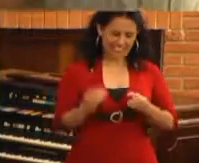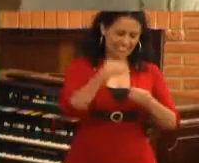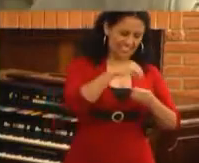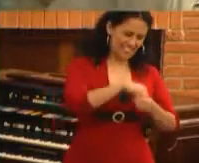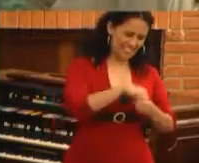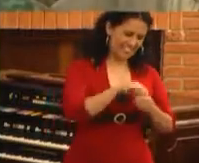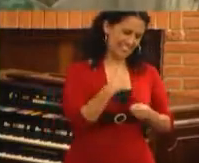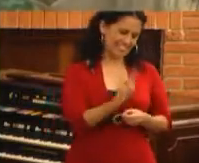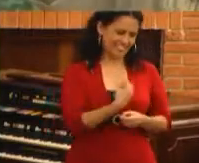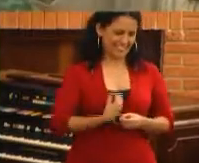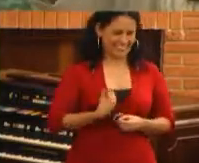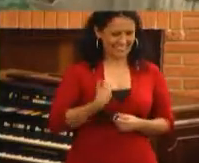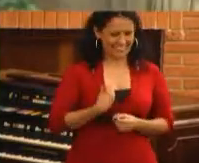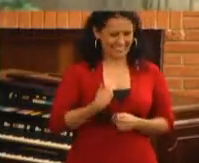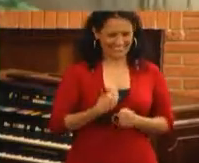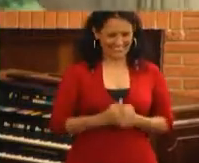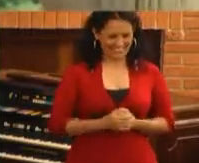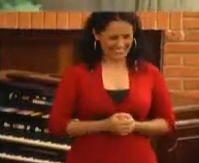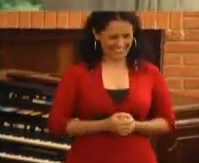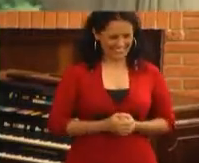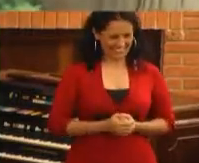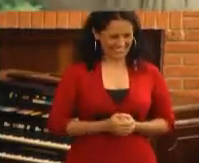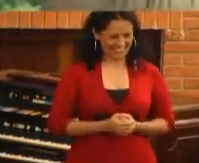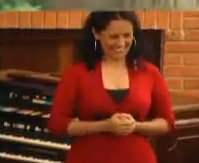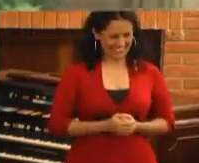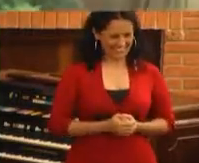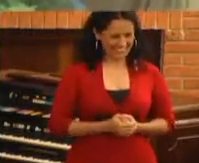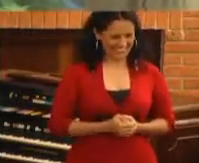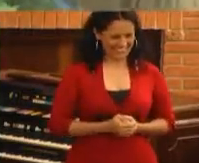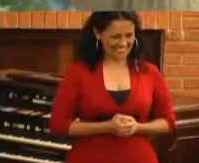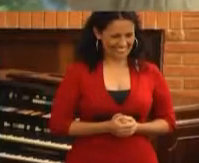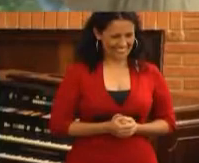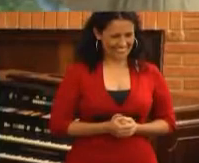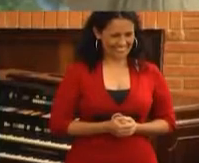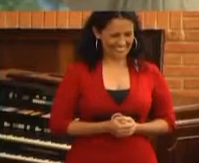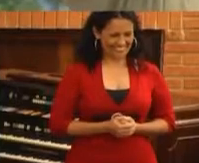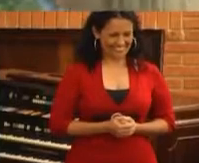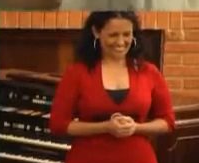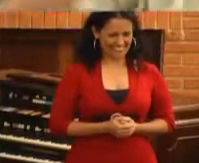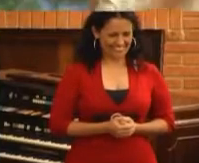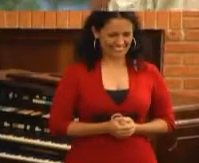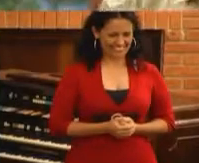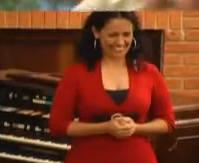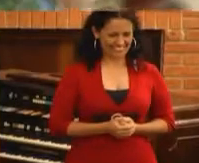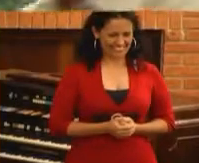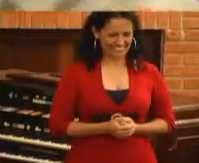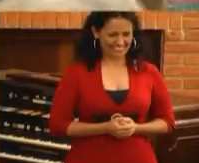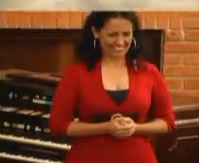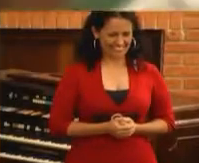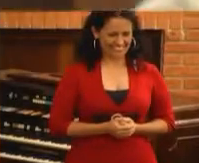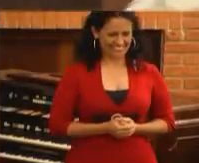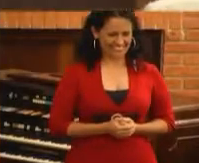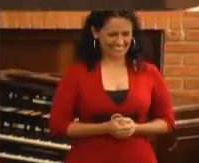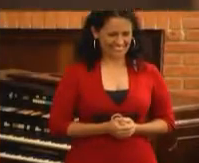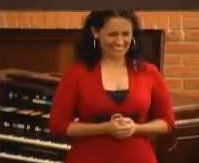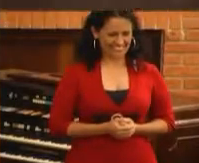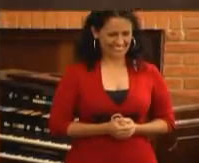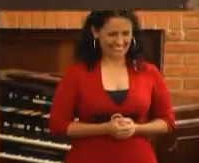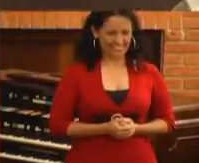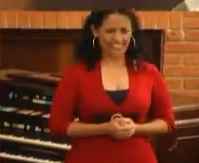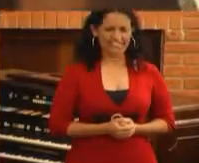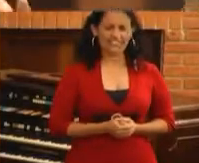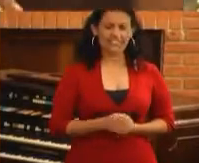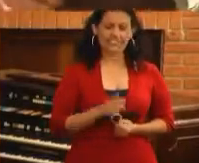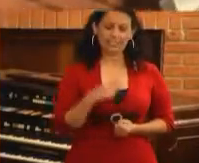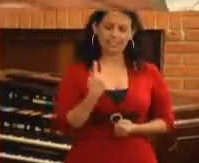Mas quando eu voltar, irmãos, eu prometo que nós vamos caminhar mais um tiquinho, para ver a manifestação que a gente tem que